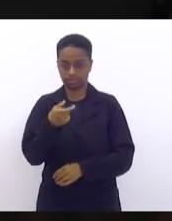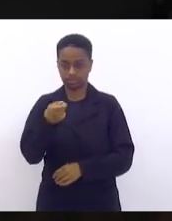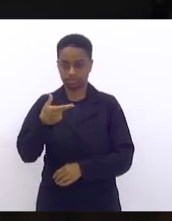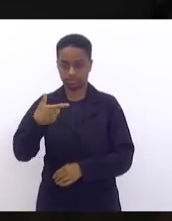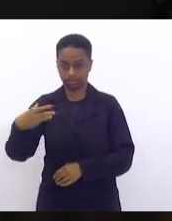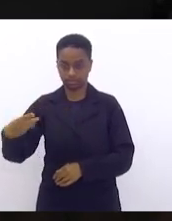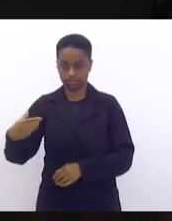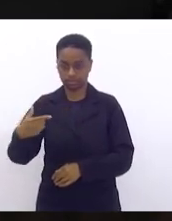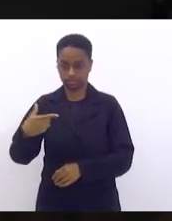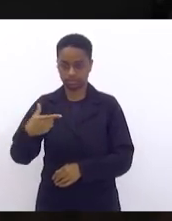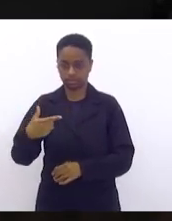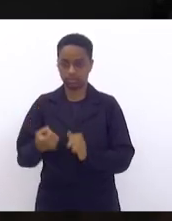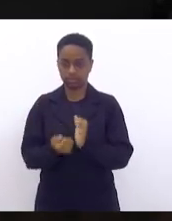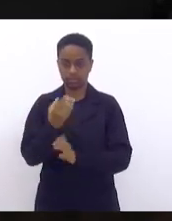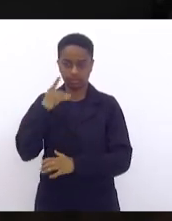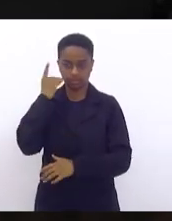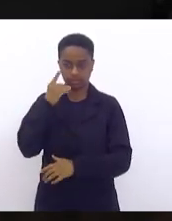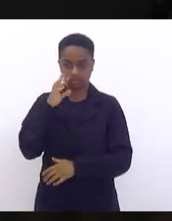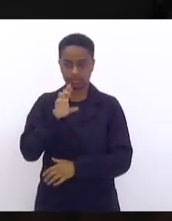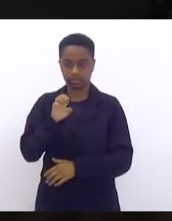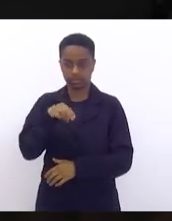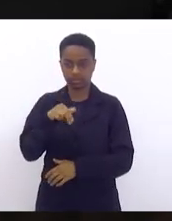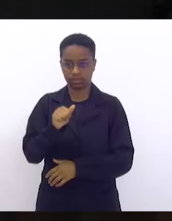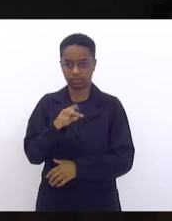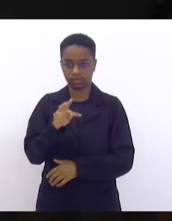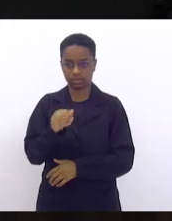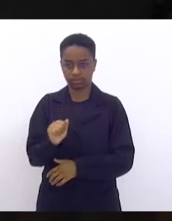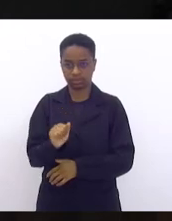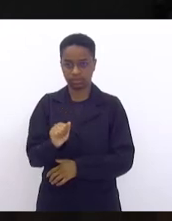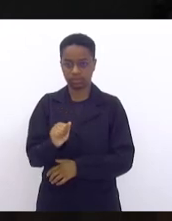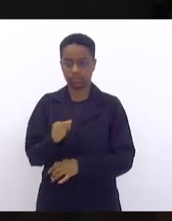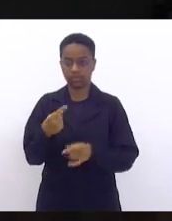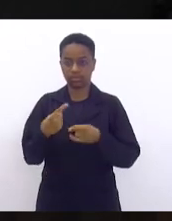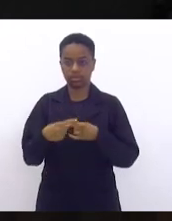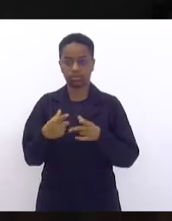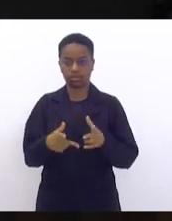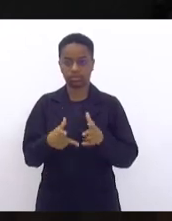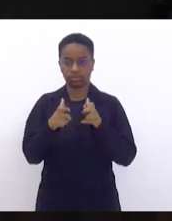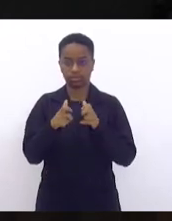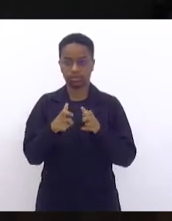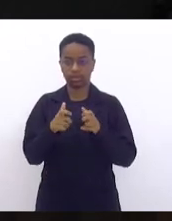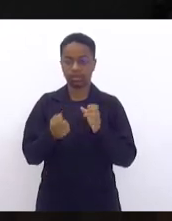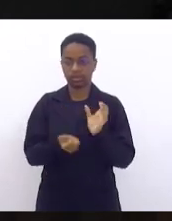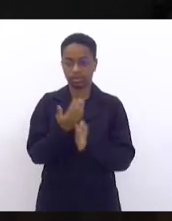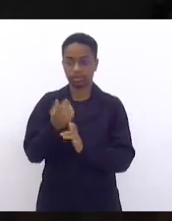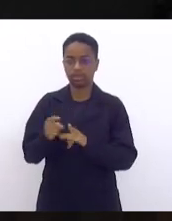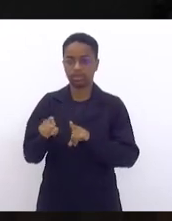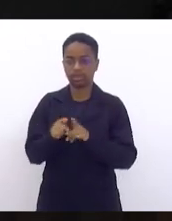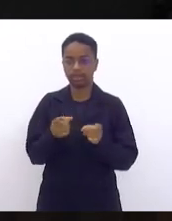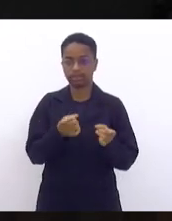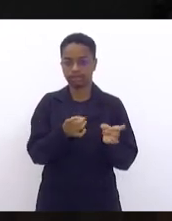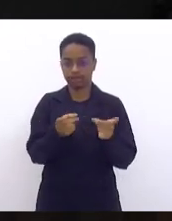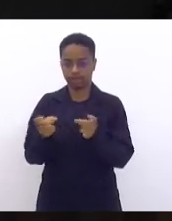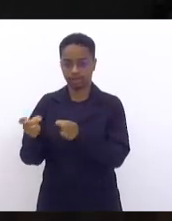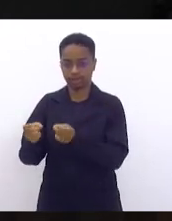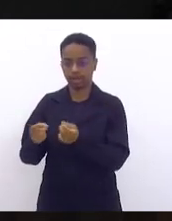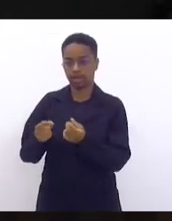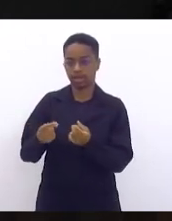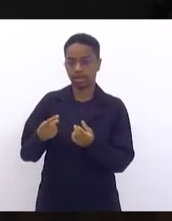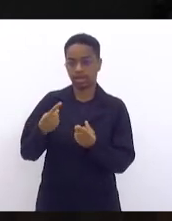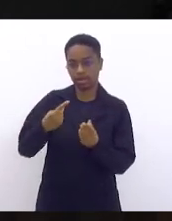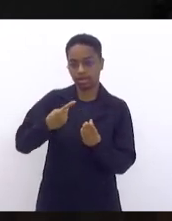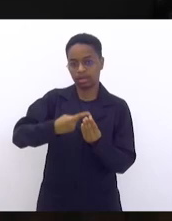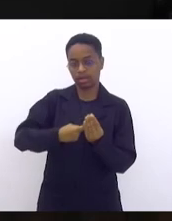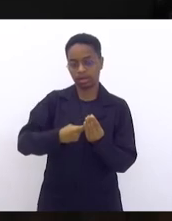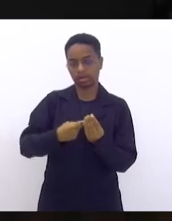5.836-A/2022, de autoria da deputada Renata Souza, que considera a produção e venda do acarajé como patrimônio de valor histórico e cultural